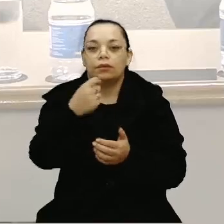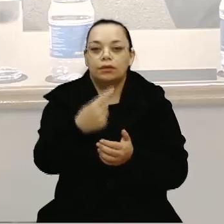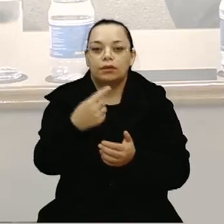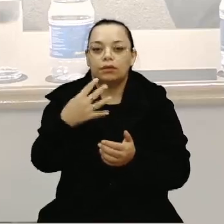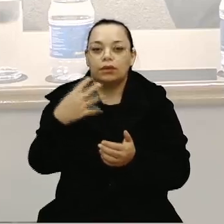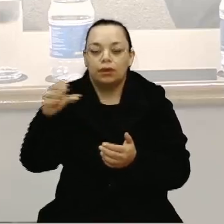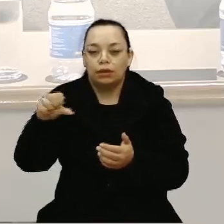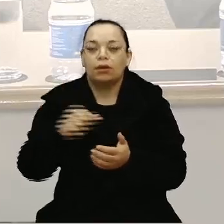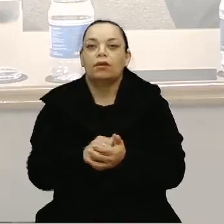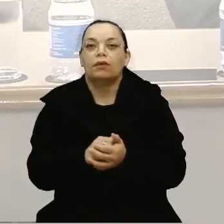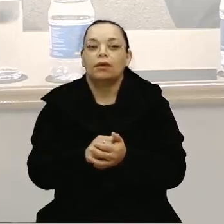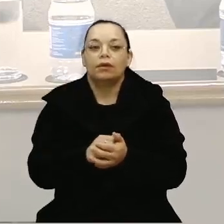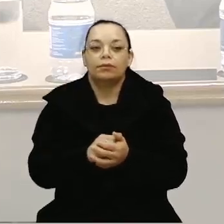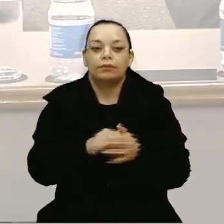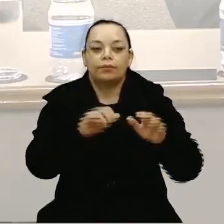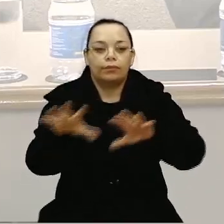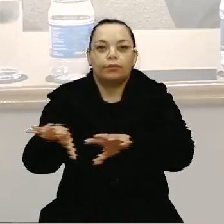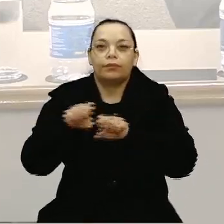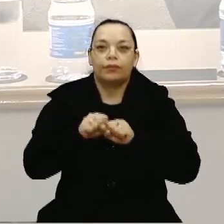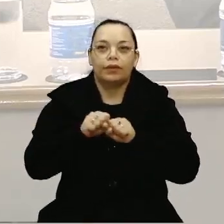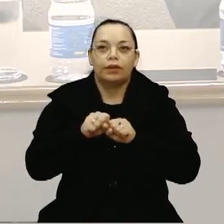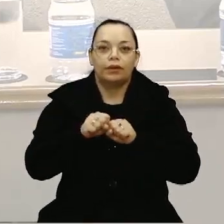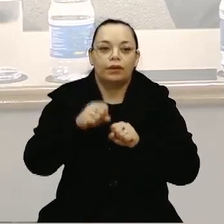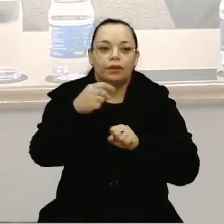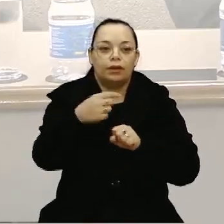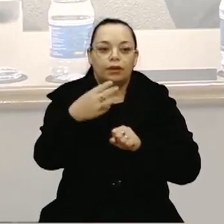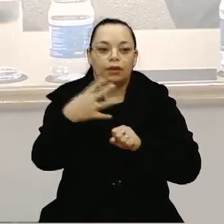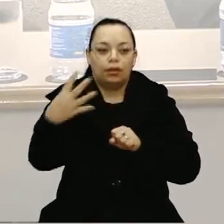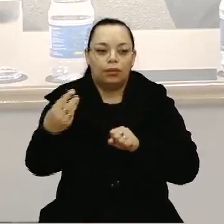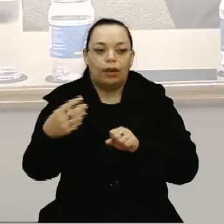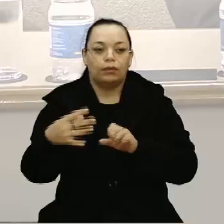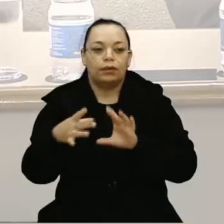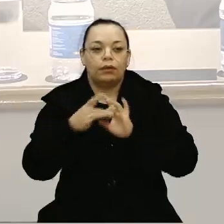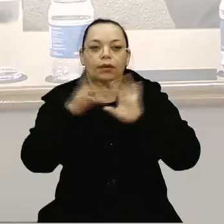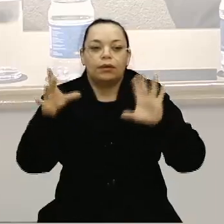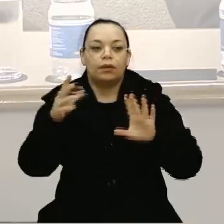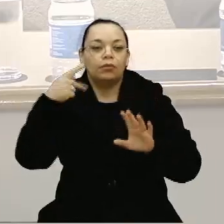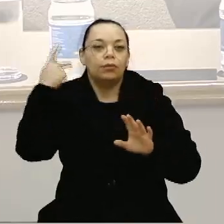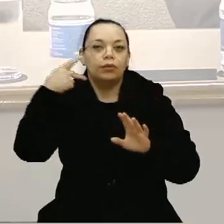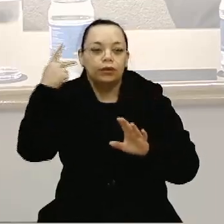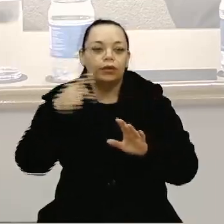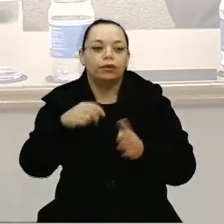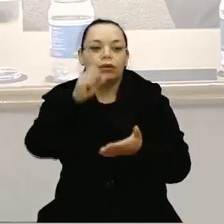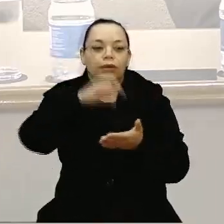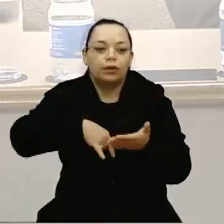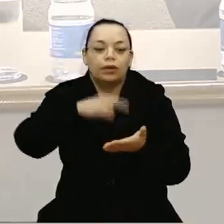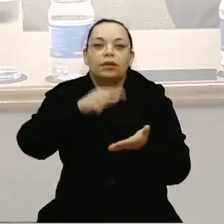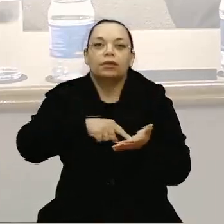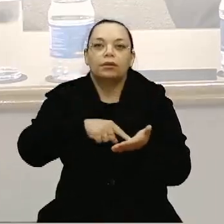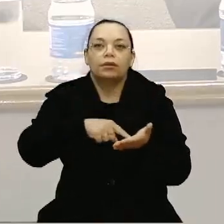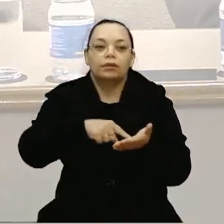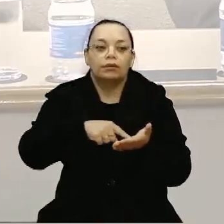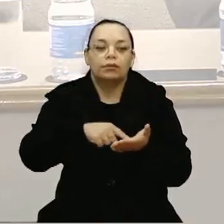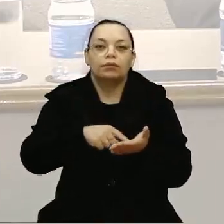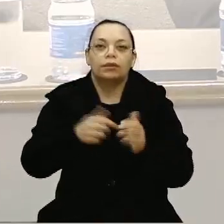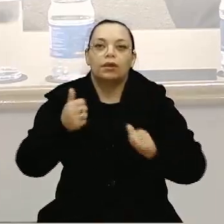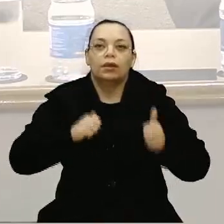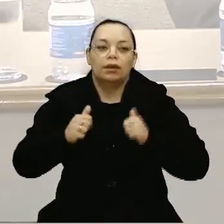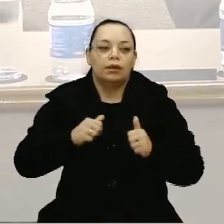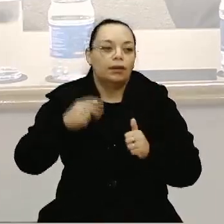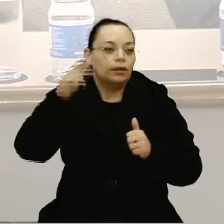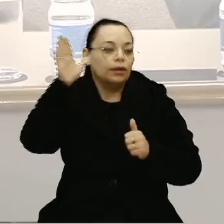da colonização e 134 da emancipação política. Assino esse parecer, eu, presidente e relator Omir